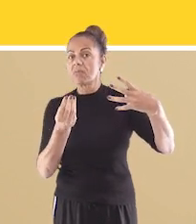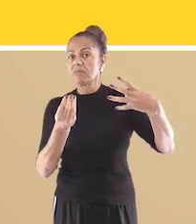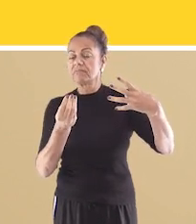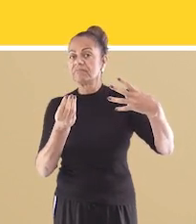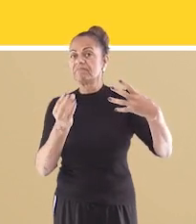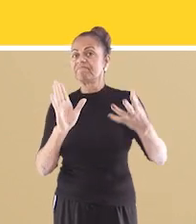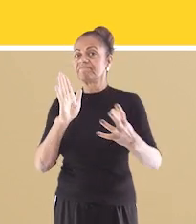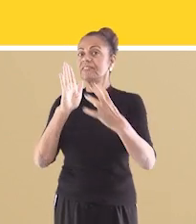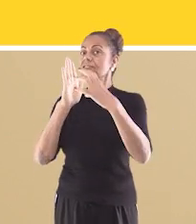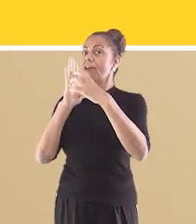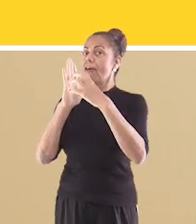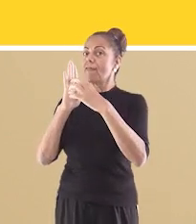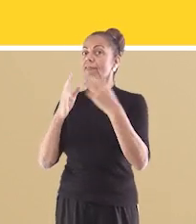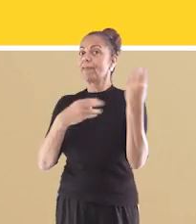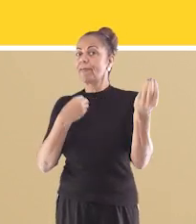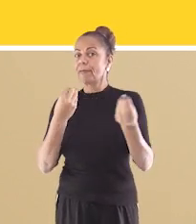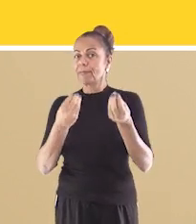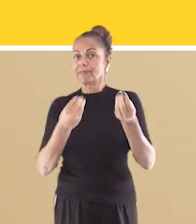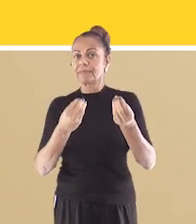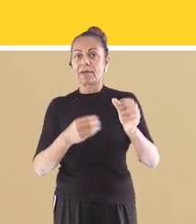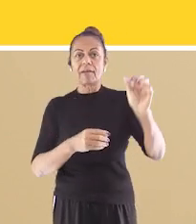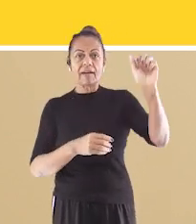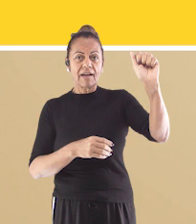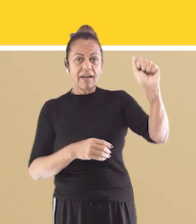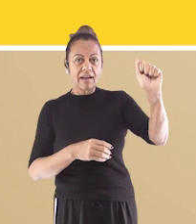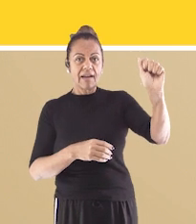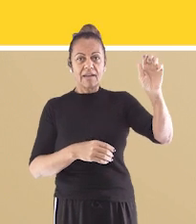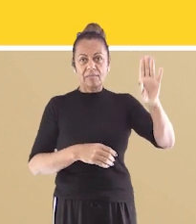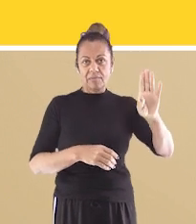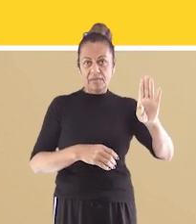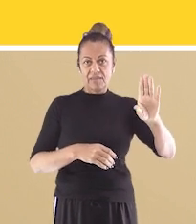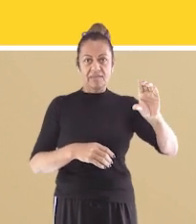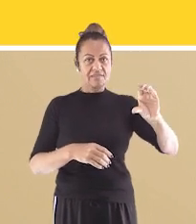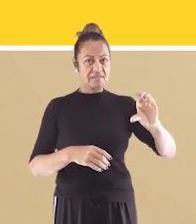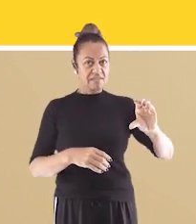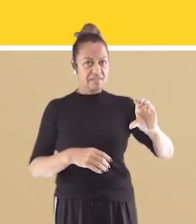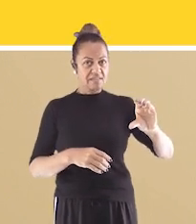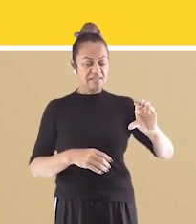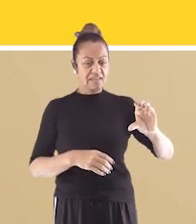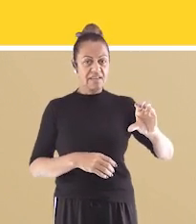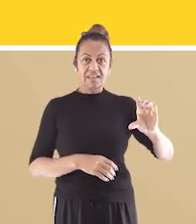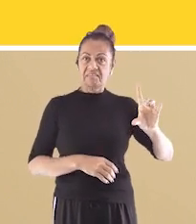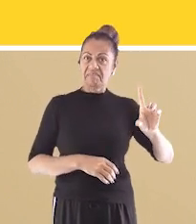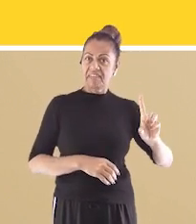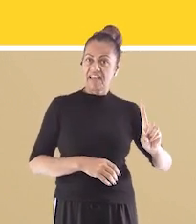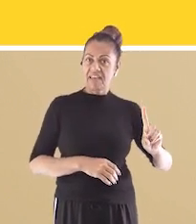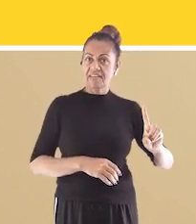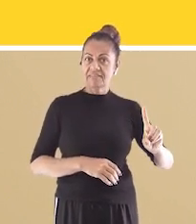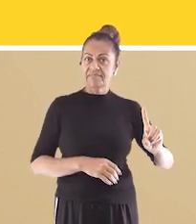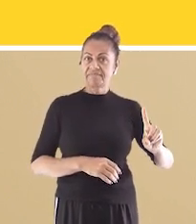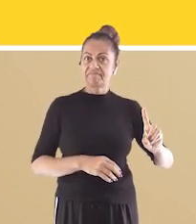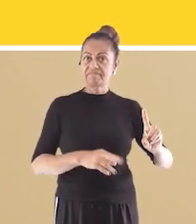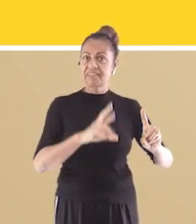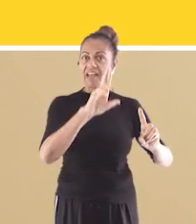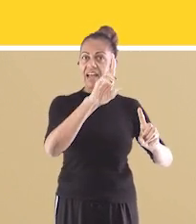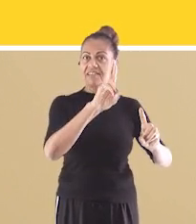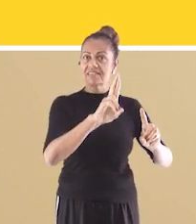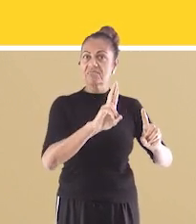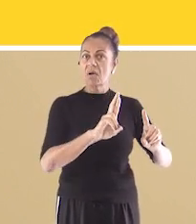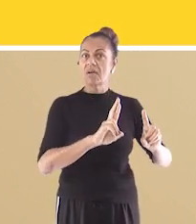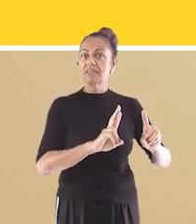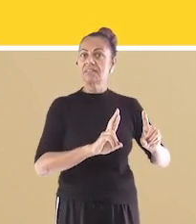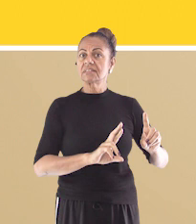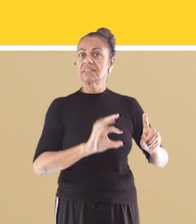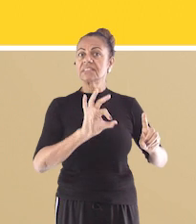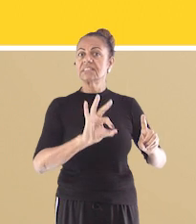2 estrofes. Letra B. 8 versos e 2 estrofes. Letra C. 7 versos